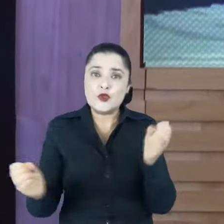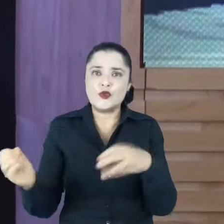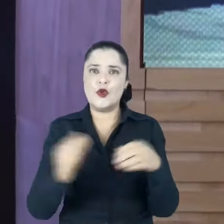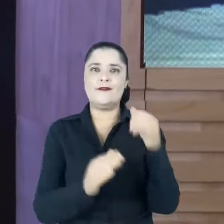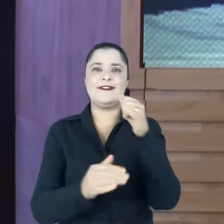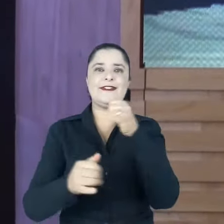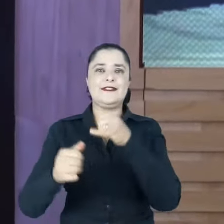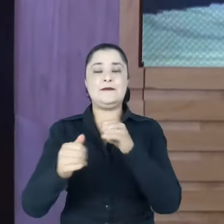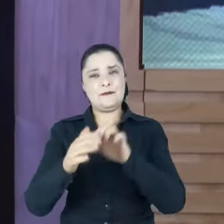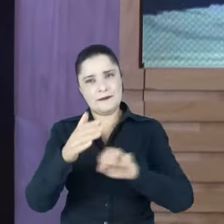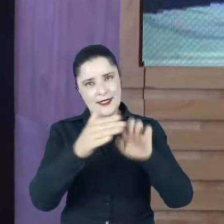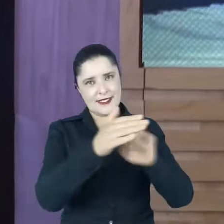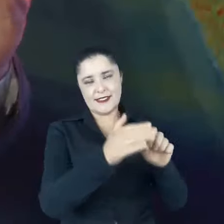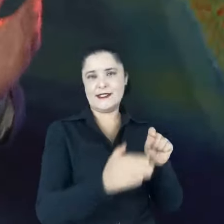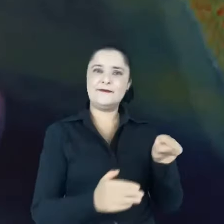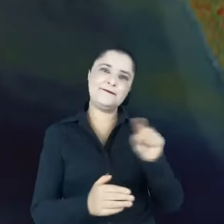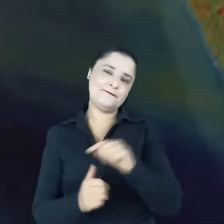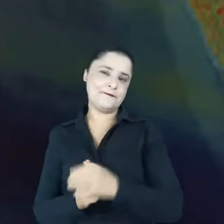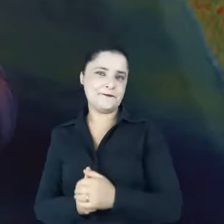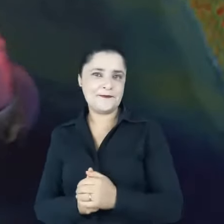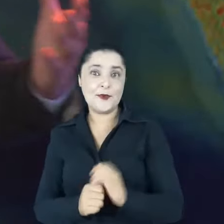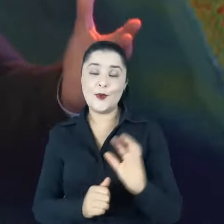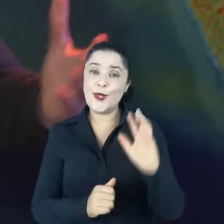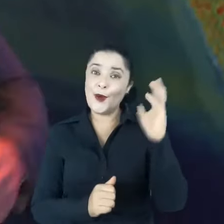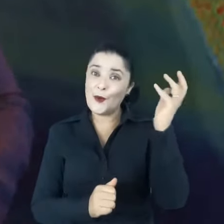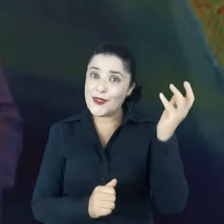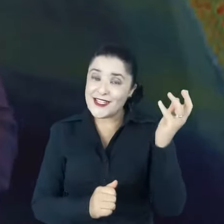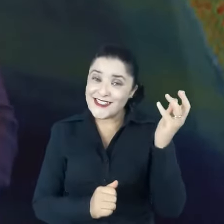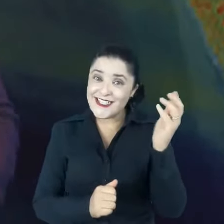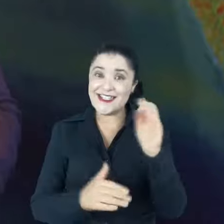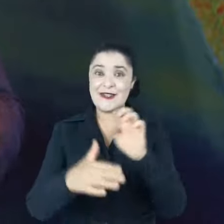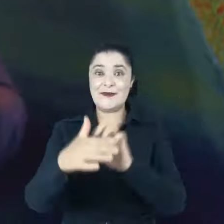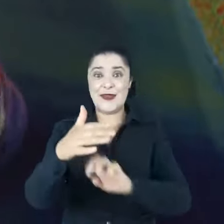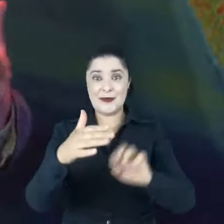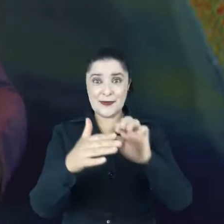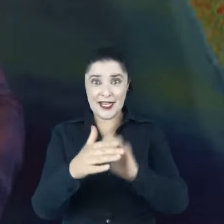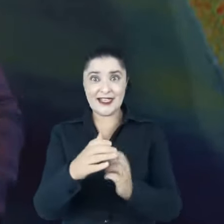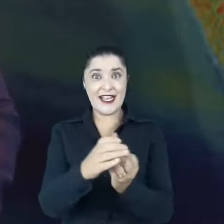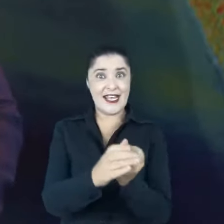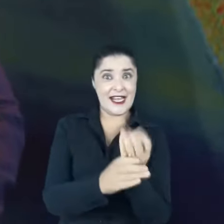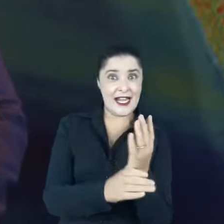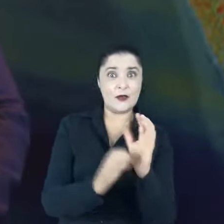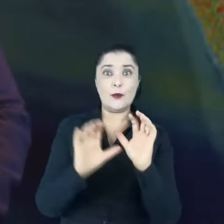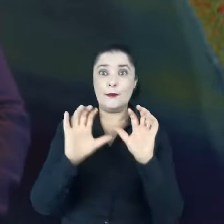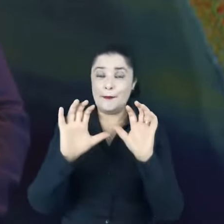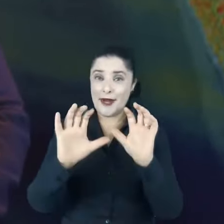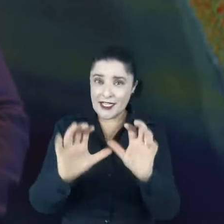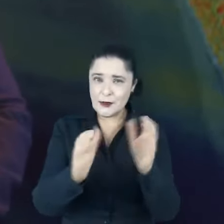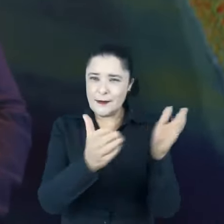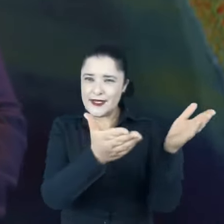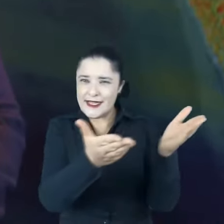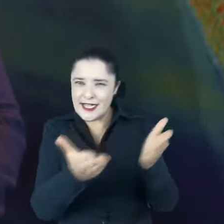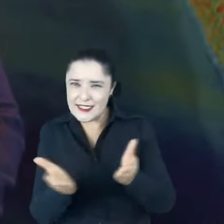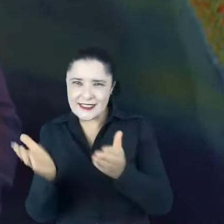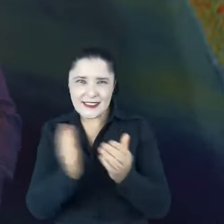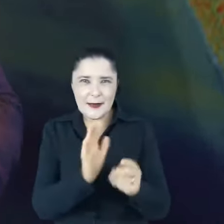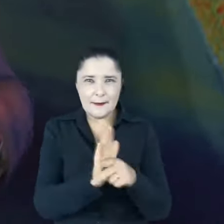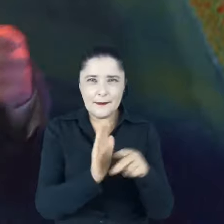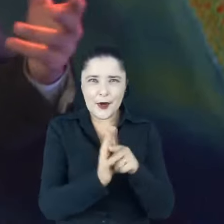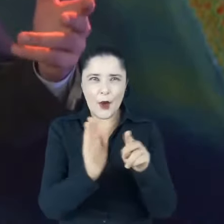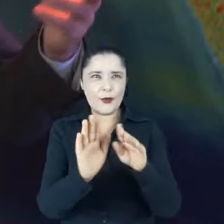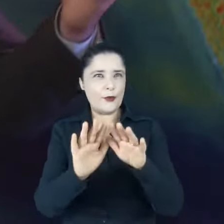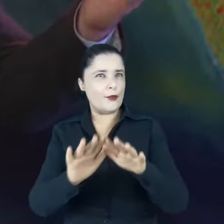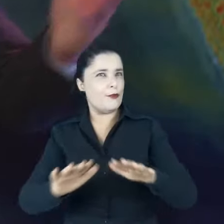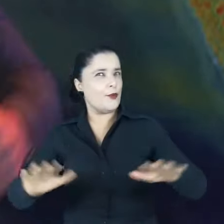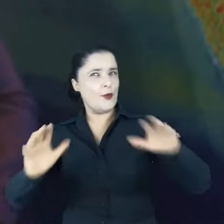É isso que está acontecendo, é uma empresa criada para isso, trazendo para o planeta e para o Brasil